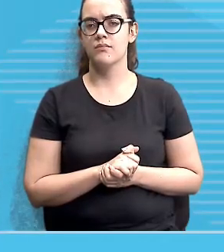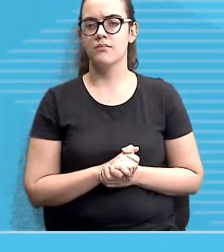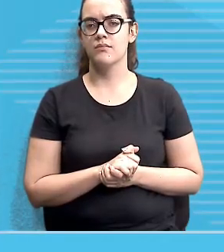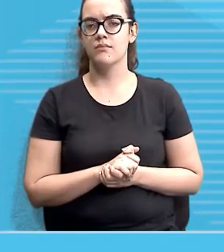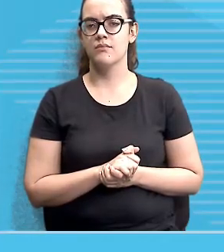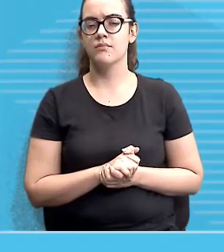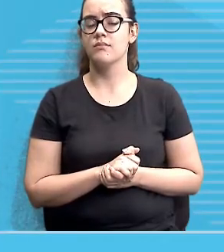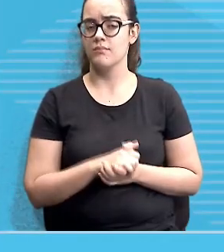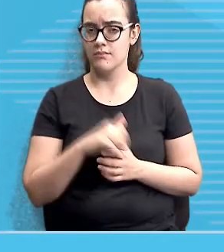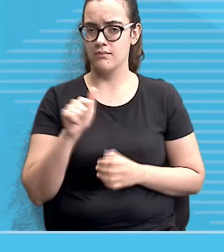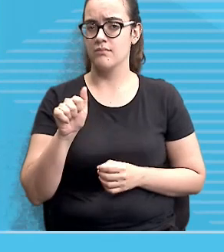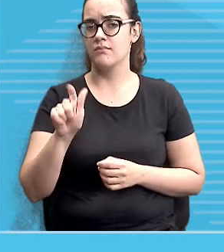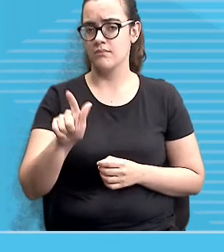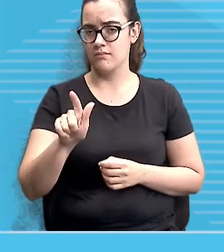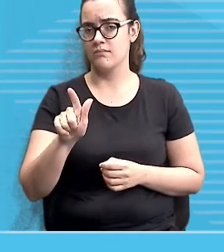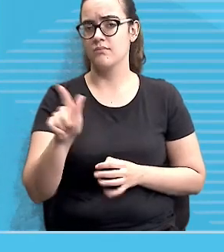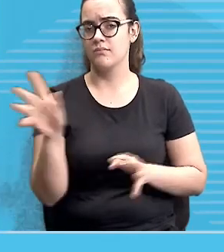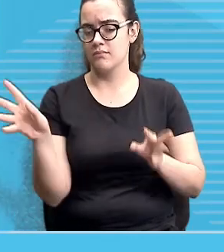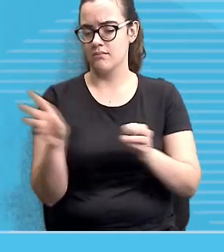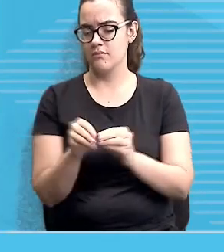Esse é o AG